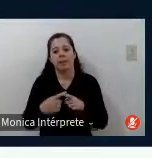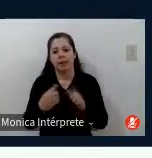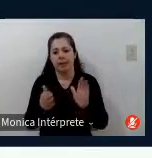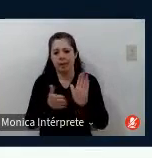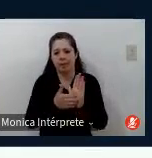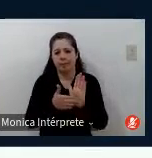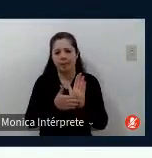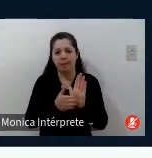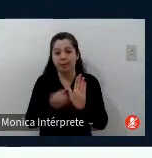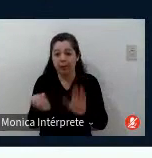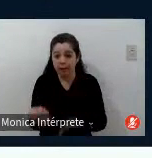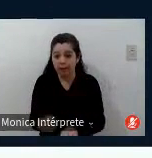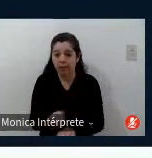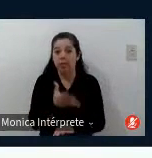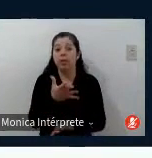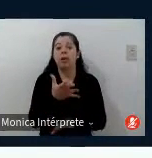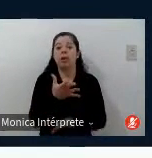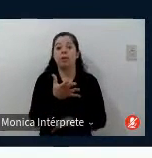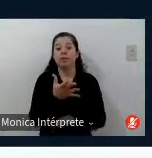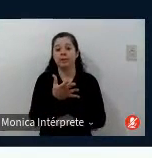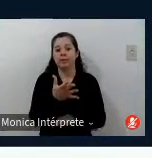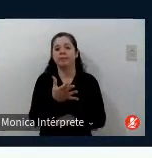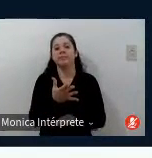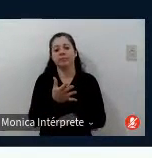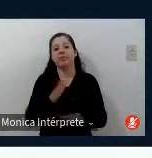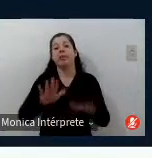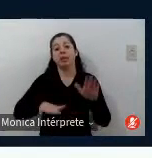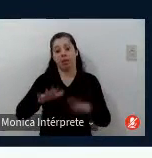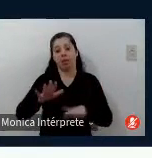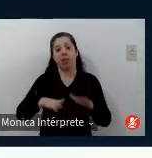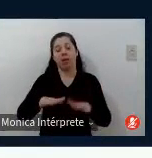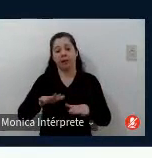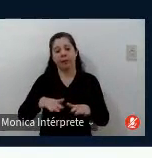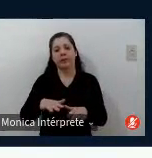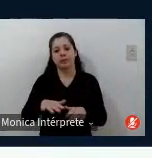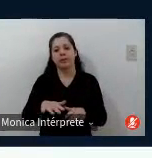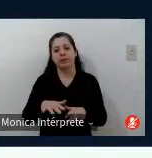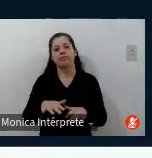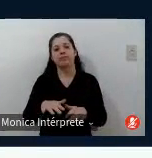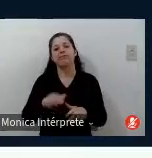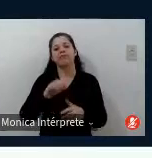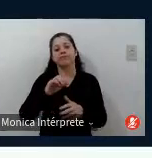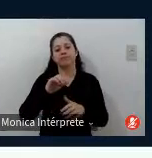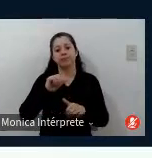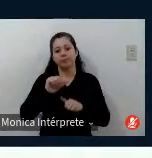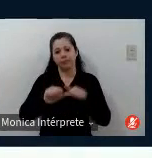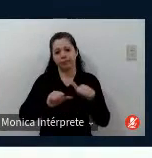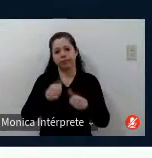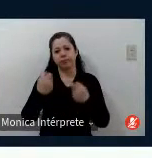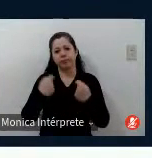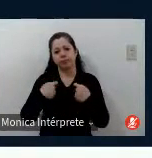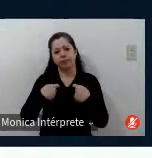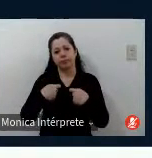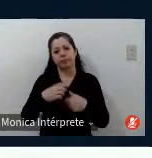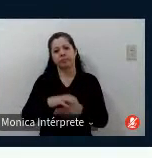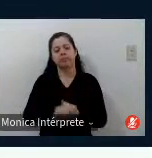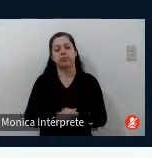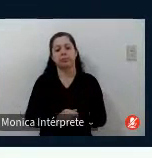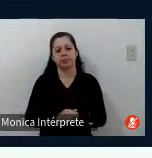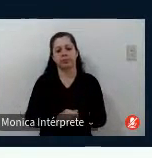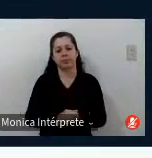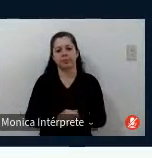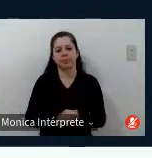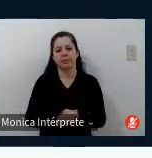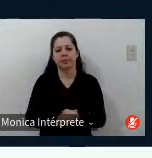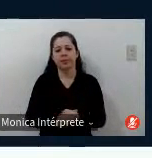né, sempre valorizar o espaço de diálogo democrático, né, para a constituição desses novos saberes,